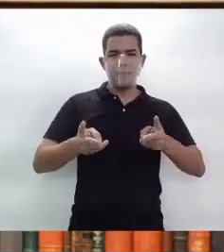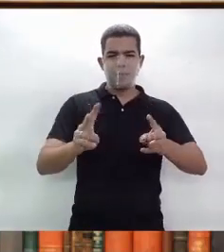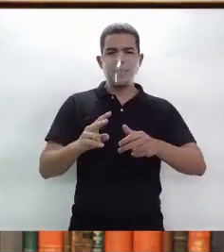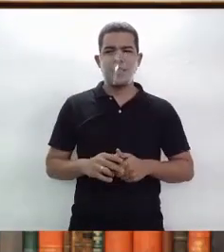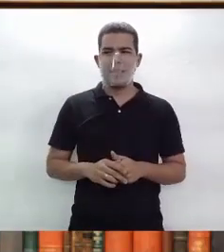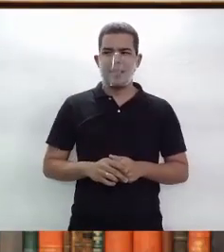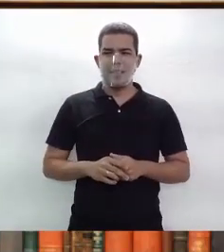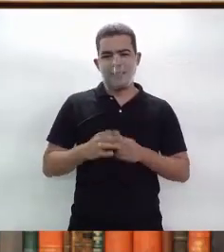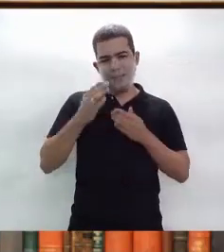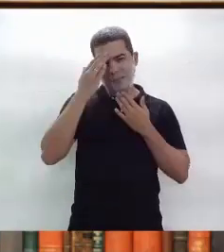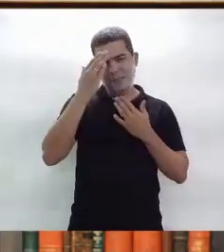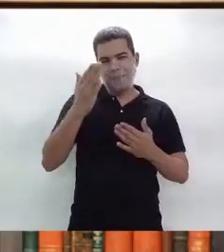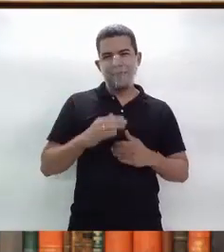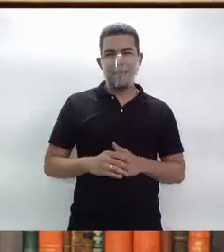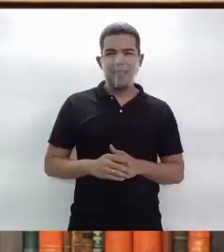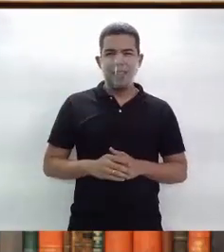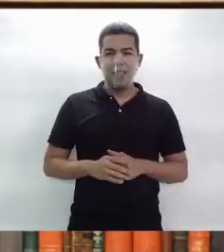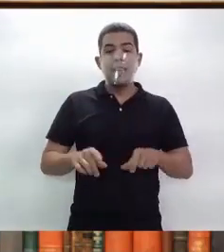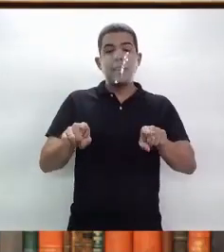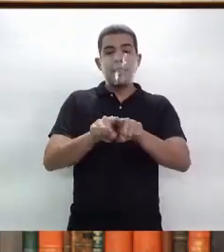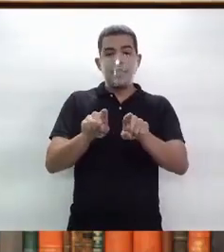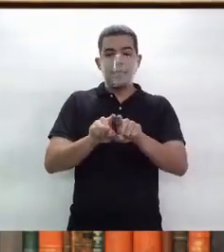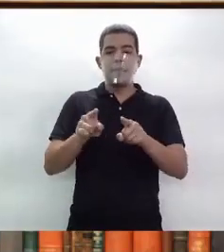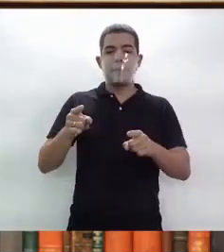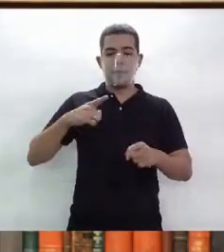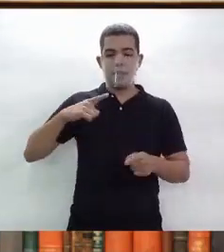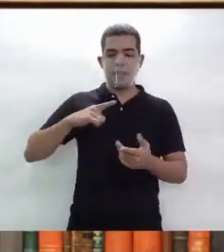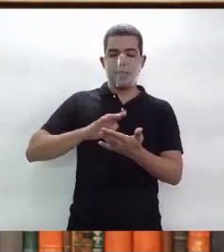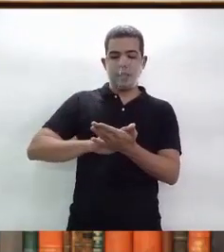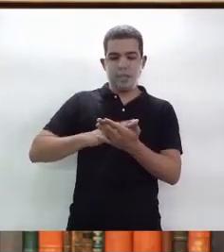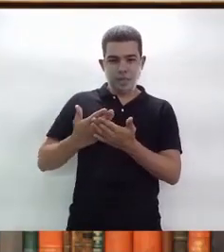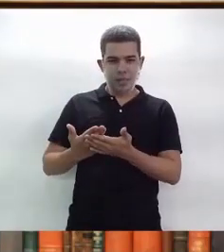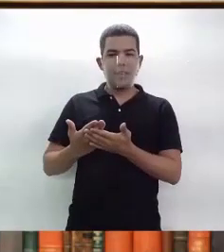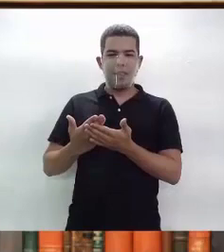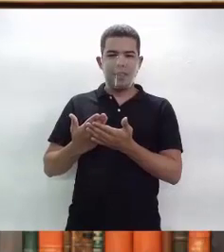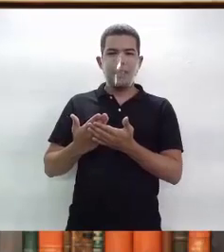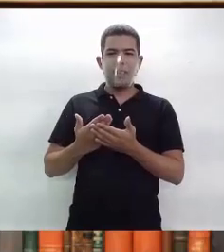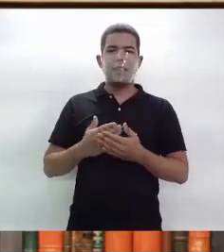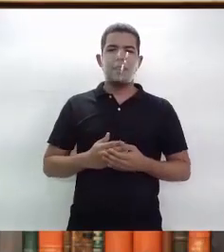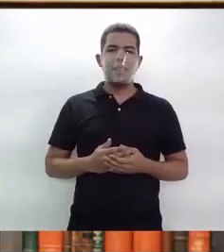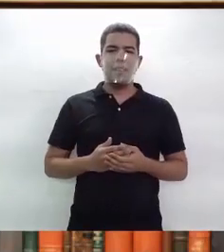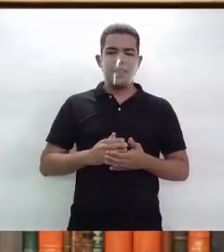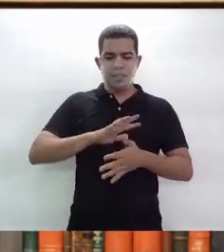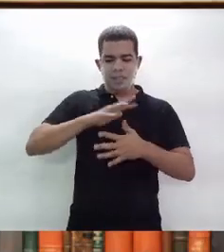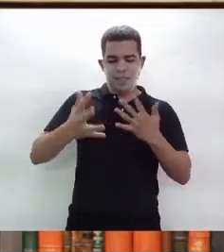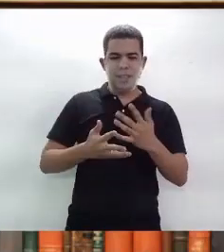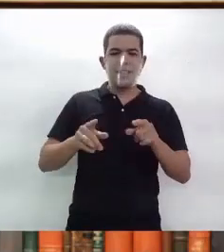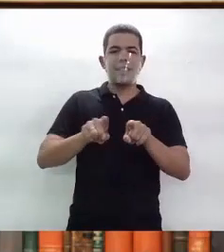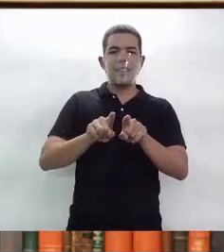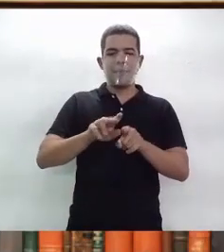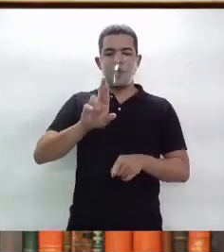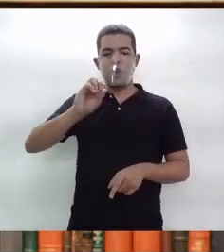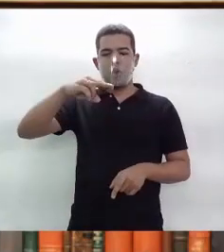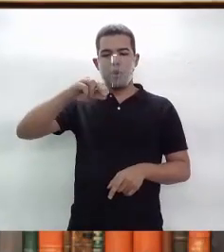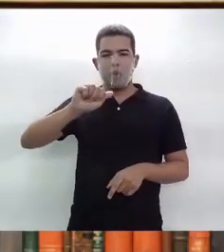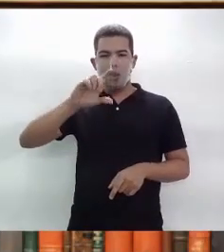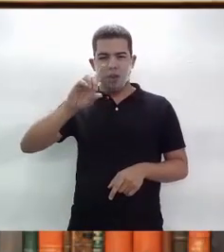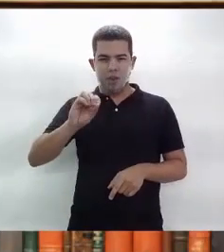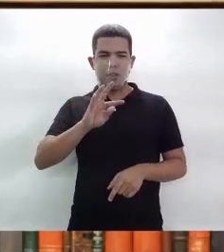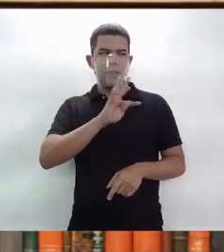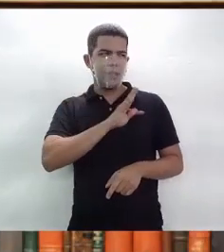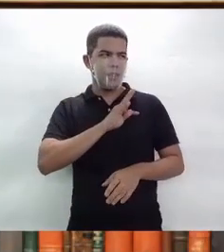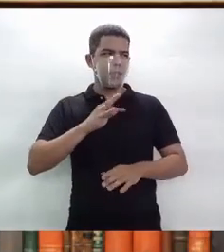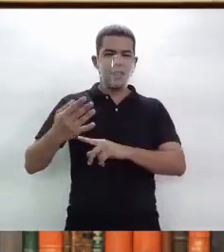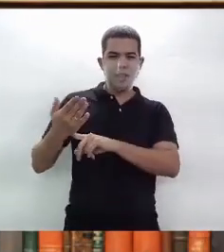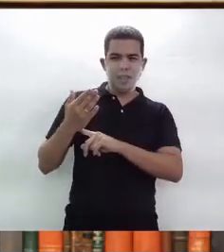muito obrigada. E nós vamos agradecer aos nossos intérpretes de Libras e a Ronaldo aí na técnica, sempre aí